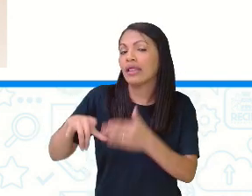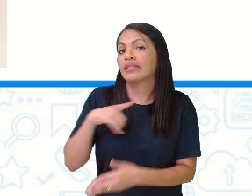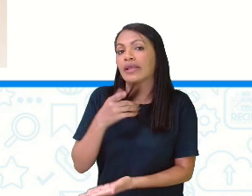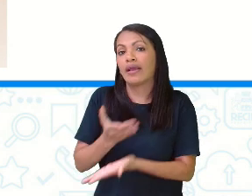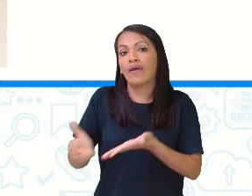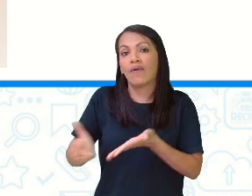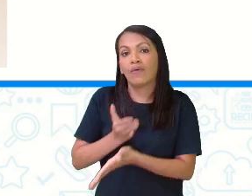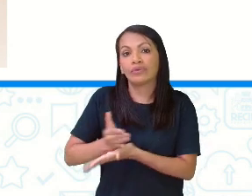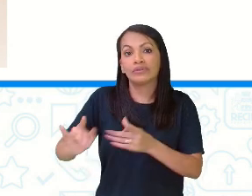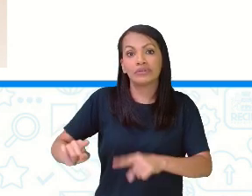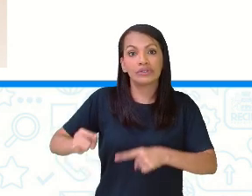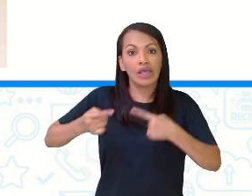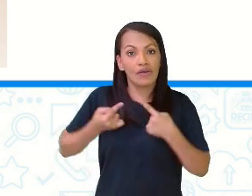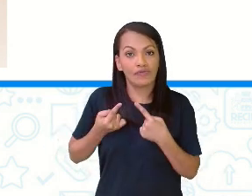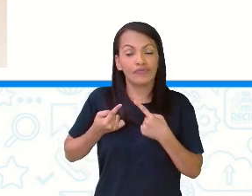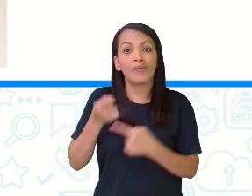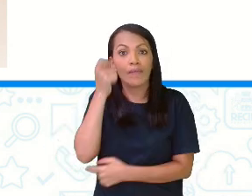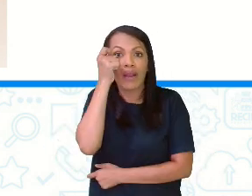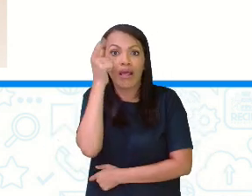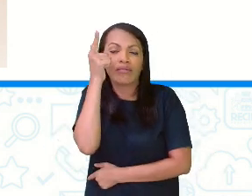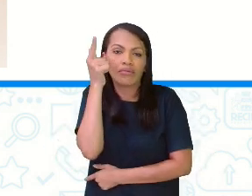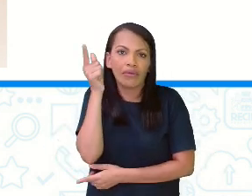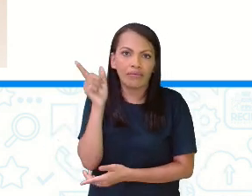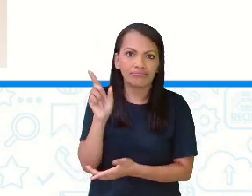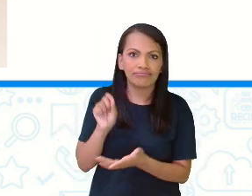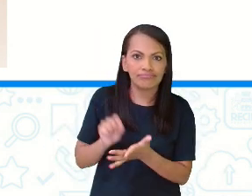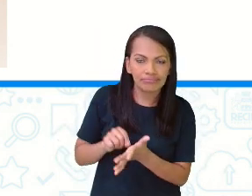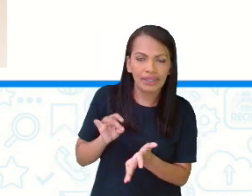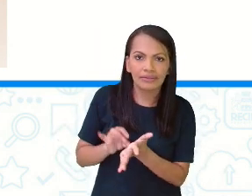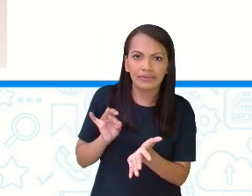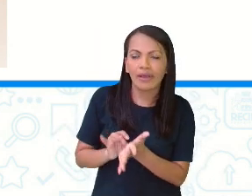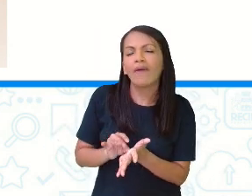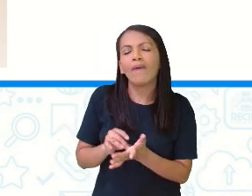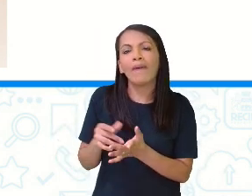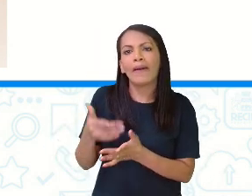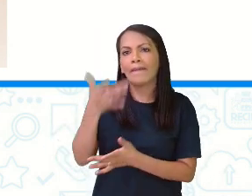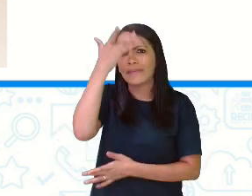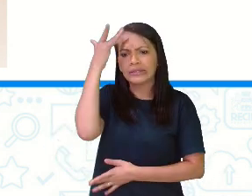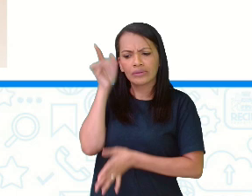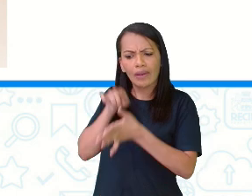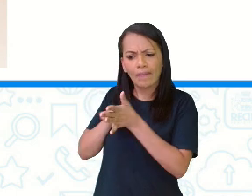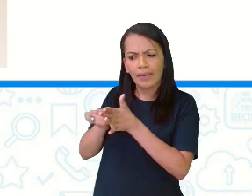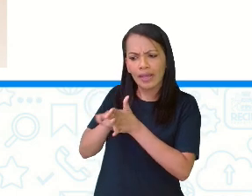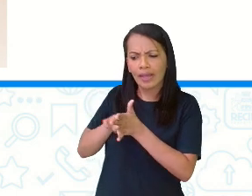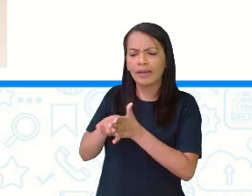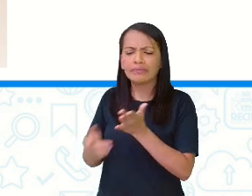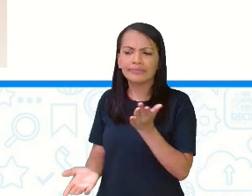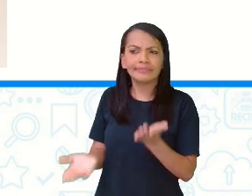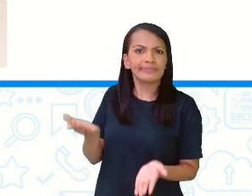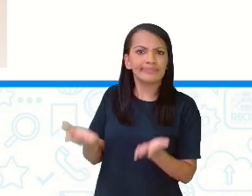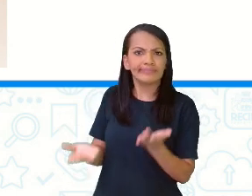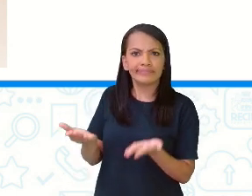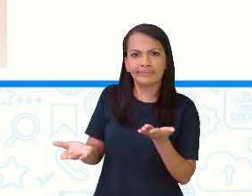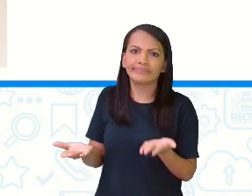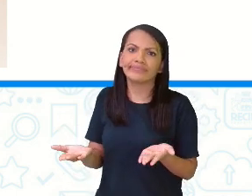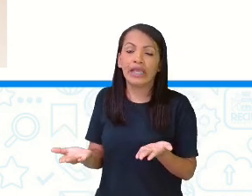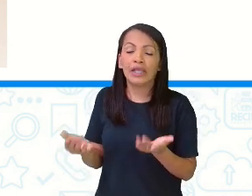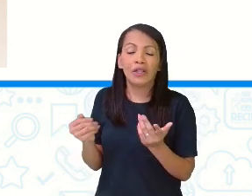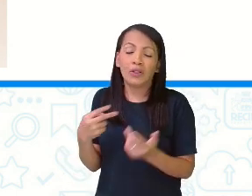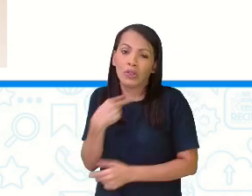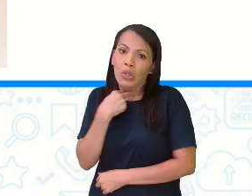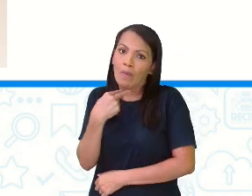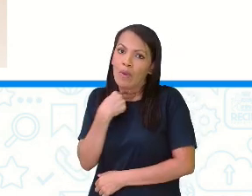ideia se tornar realidade. Os pesquisadores precisam, por exemplo, encontrar um equilíbrio para não cansar demais o